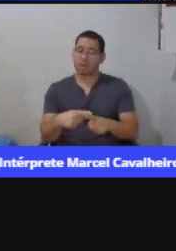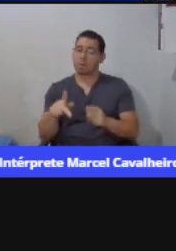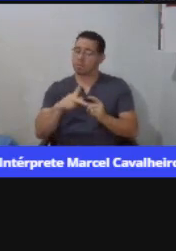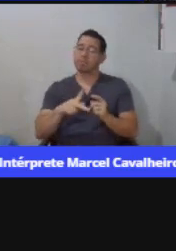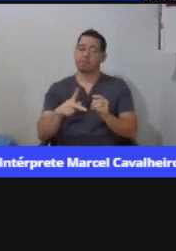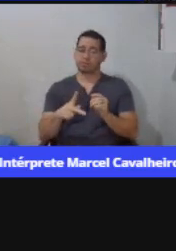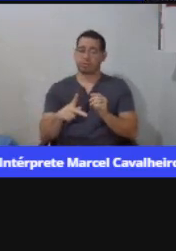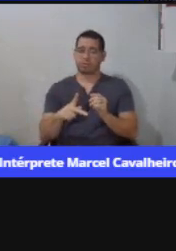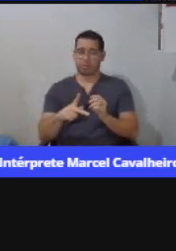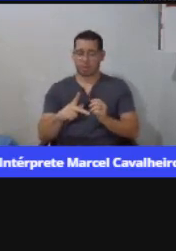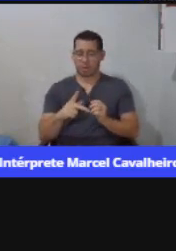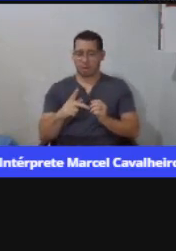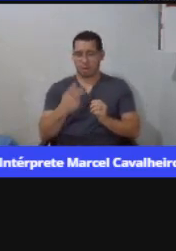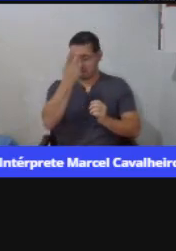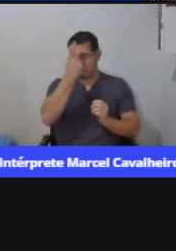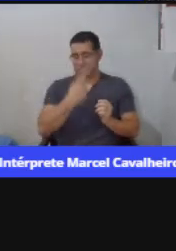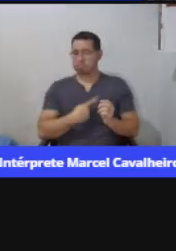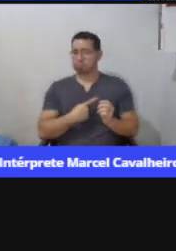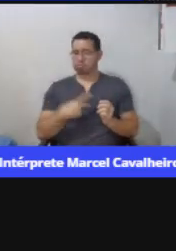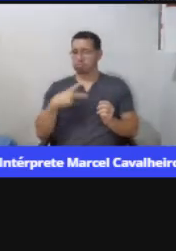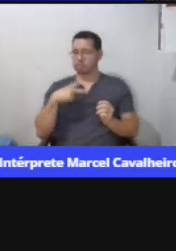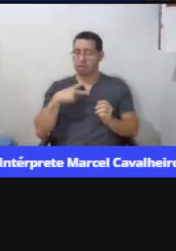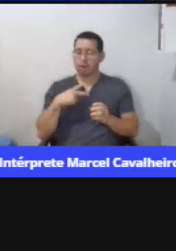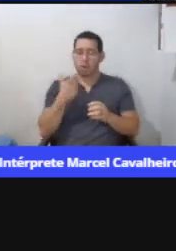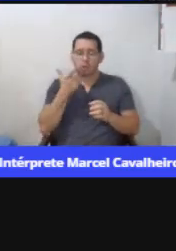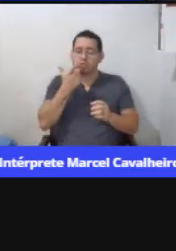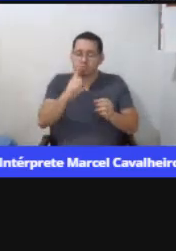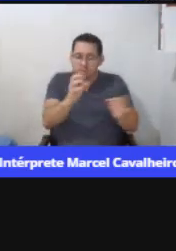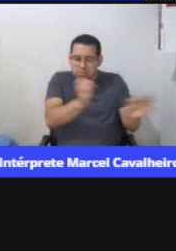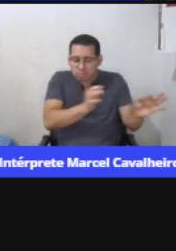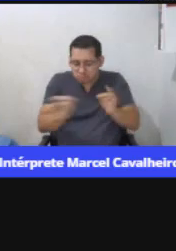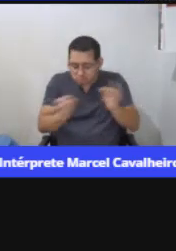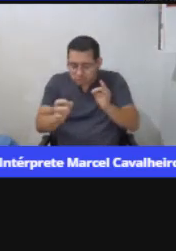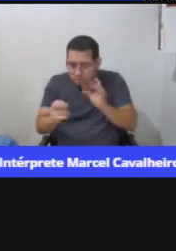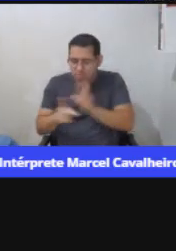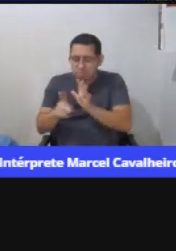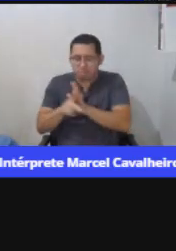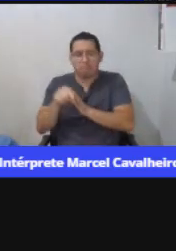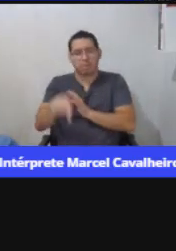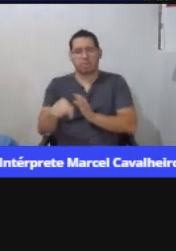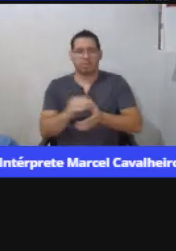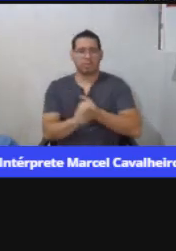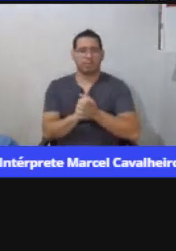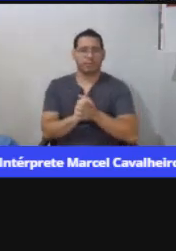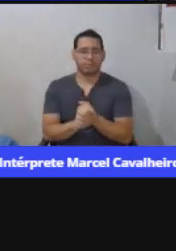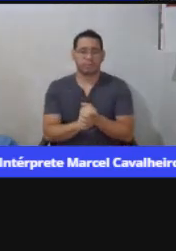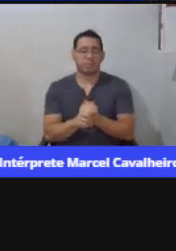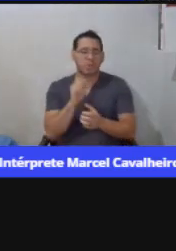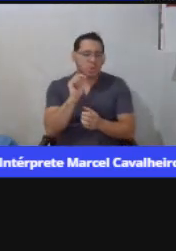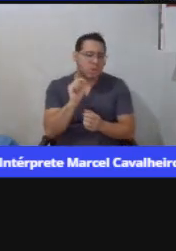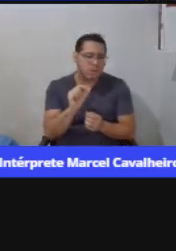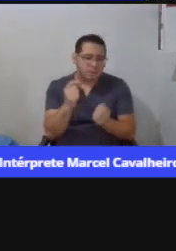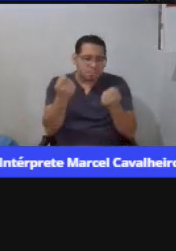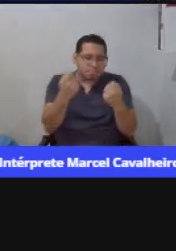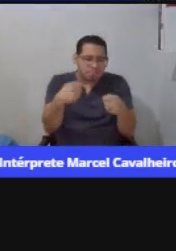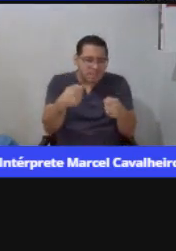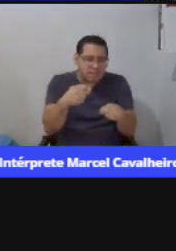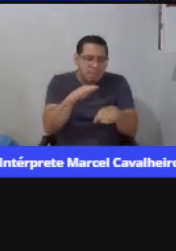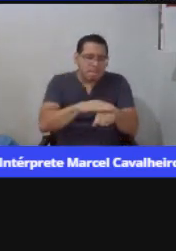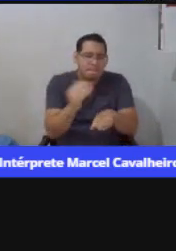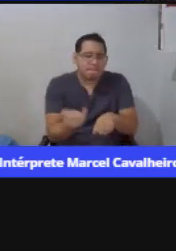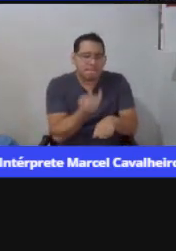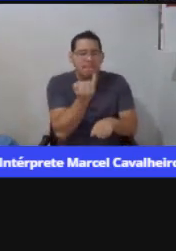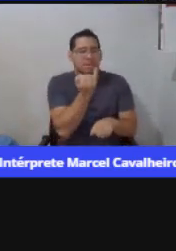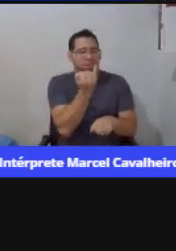Então, como que o professor vai conseguir buscar quais as habilidades que realmente são